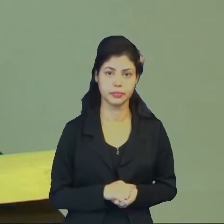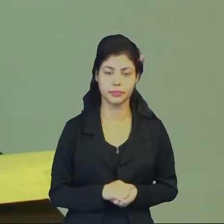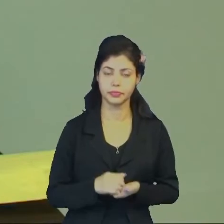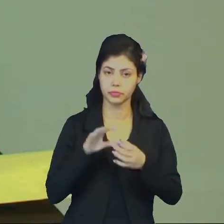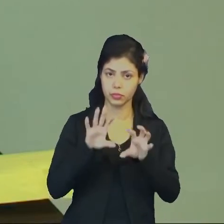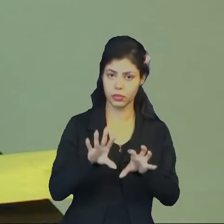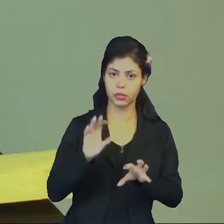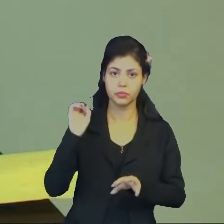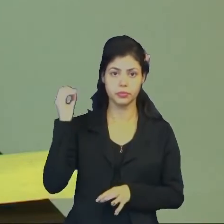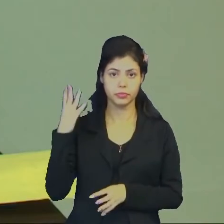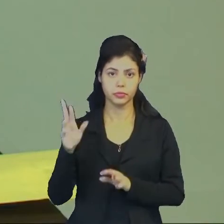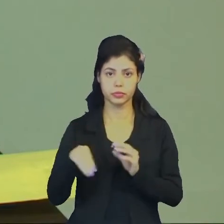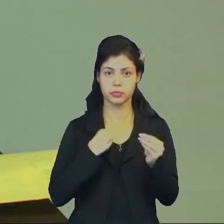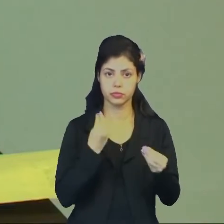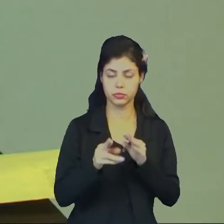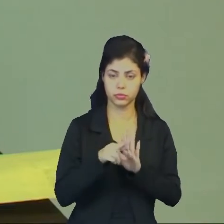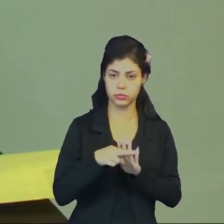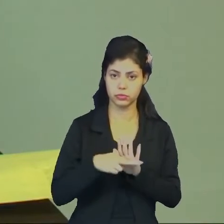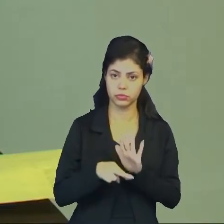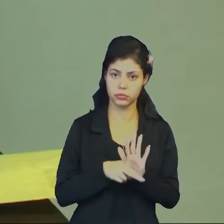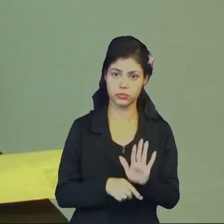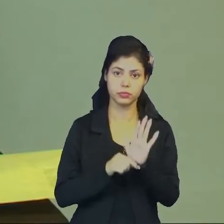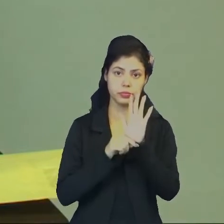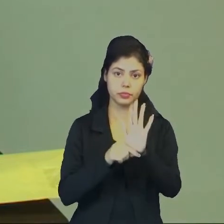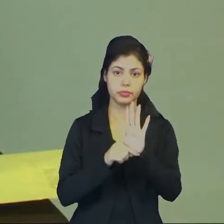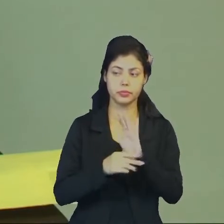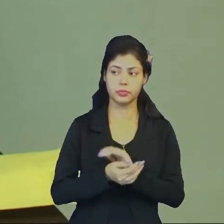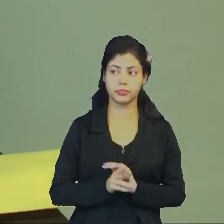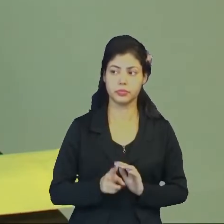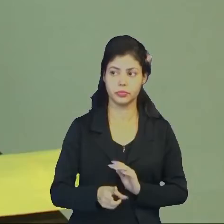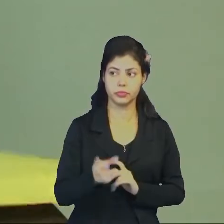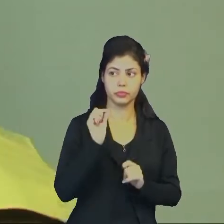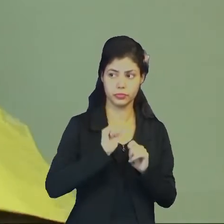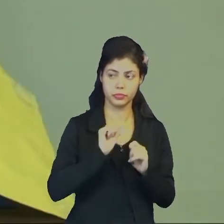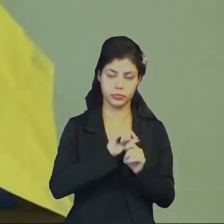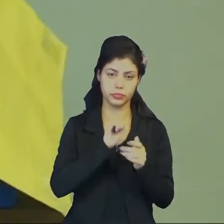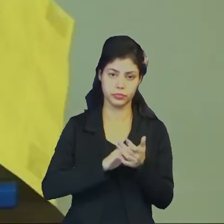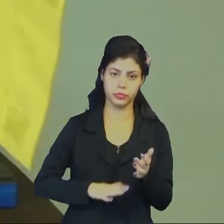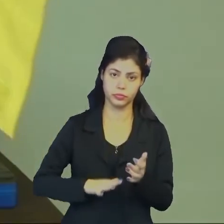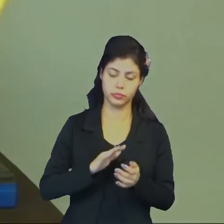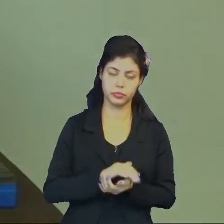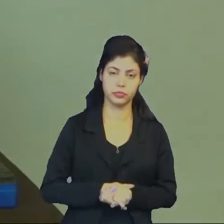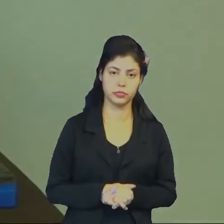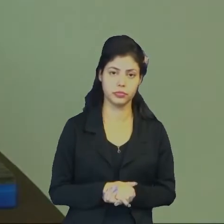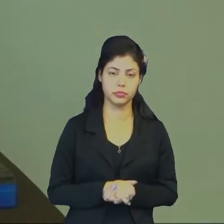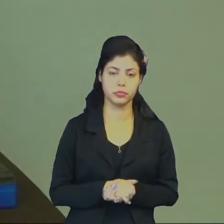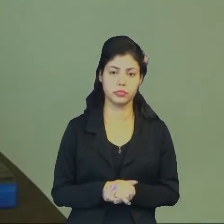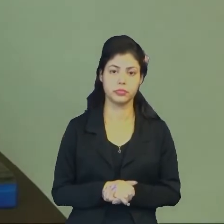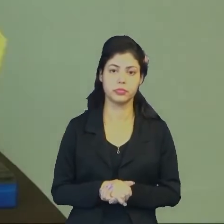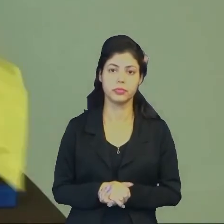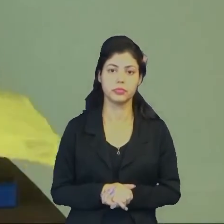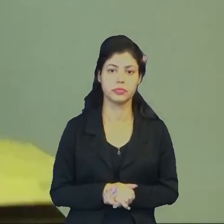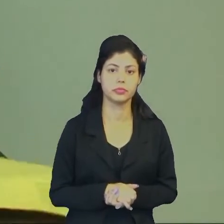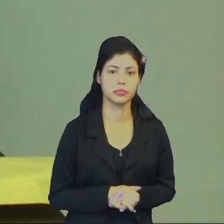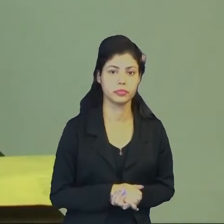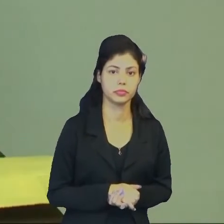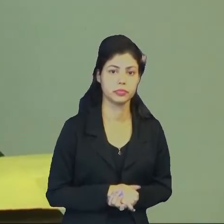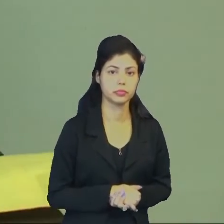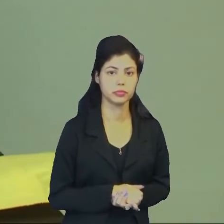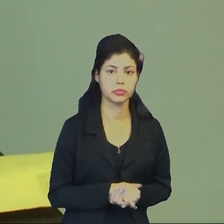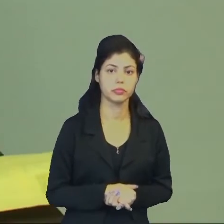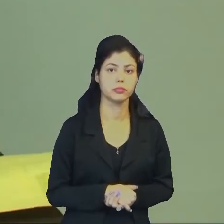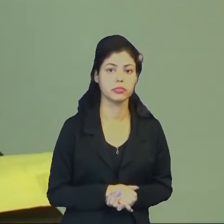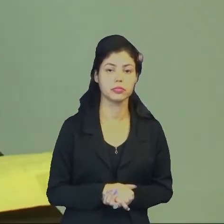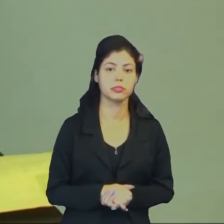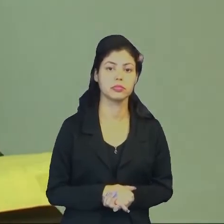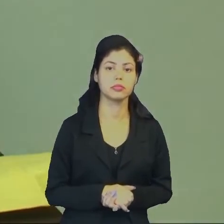dessa forma, conforme a regra que nos foi apresentada. Vamos continuar fazendo continuando com outros exemplos aqui. Deixa eu só pegar esse